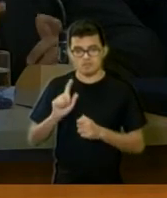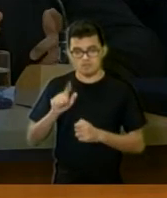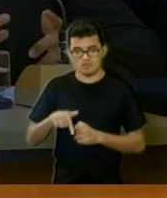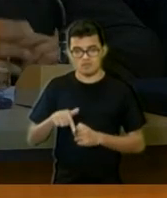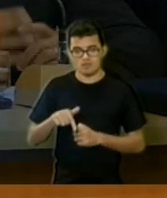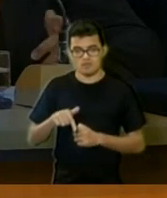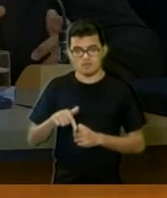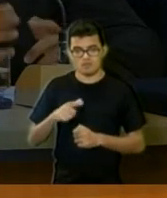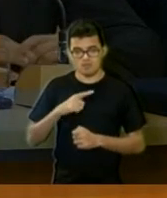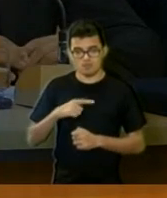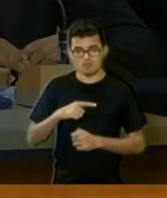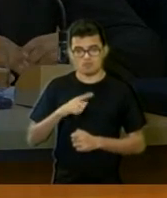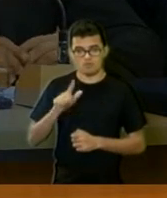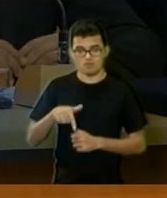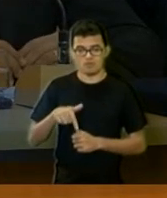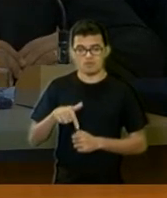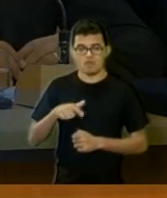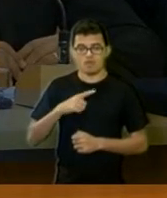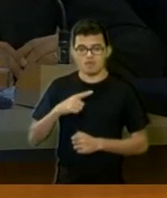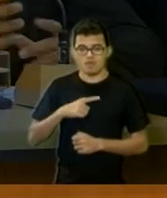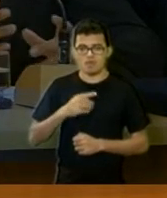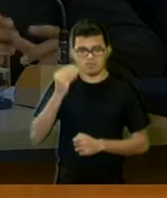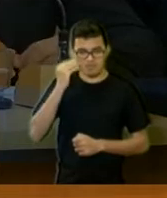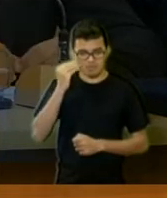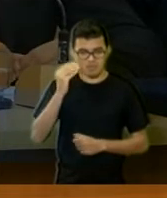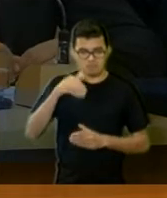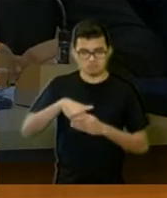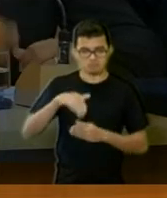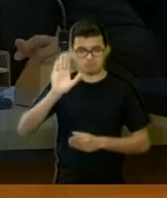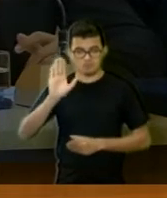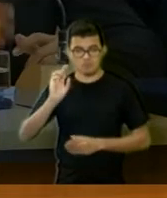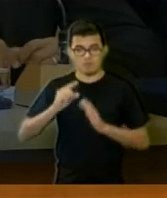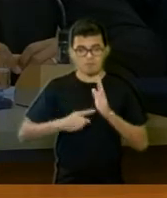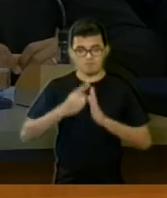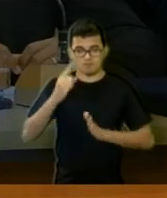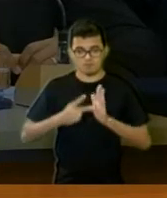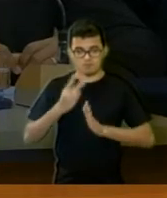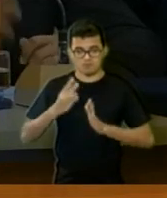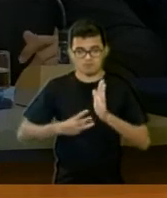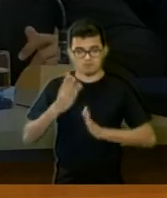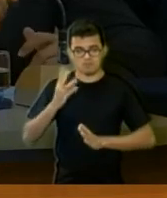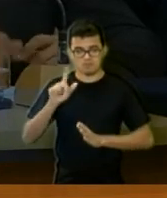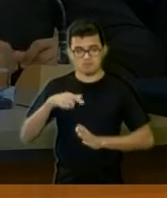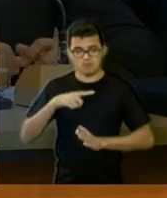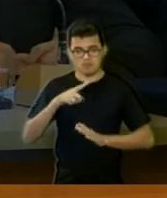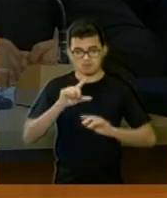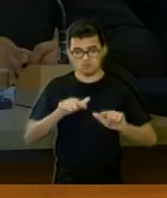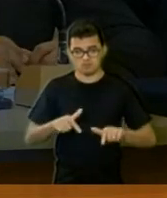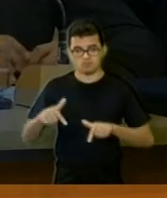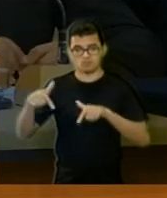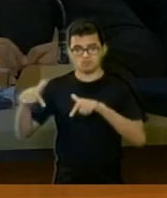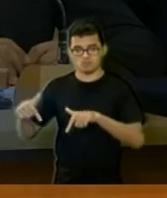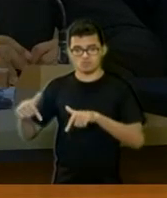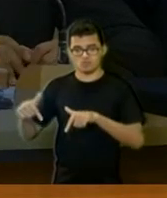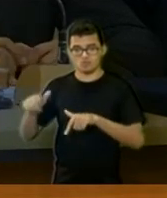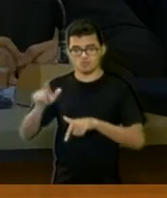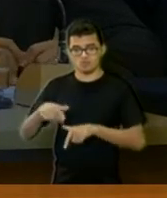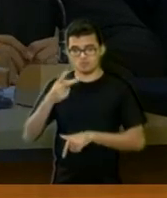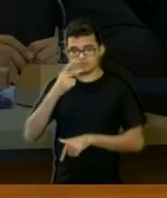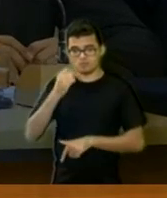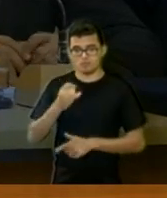Eu fui candidato por 3 vezes, né? Eu sempre quis fazer isso, desde o primeiro, que era dar um título de honra ao mérito para o teu